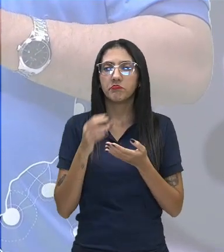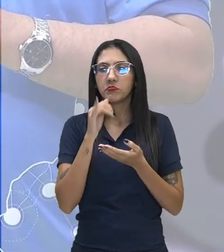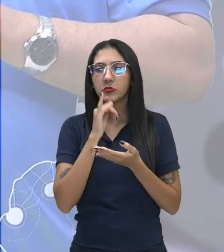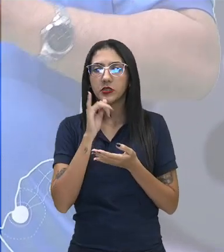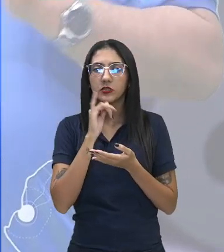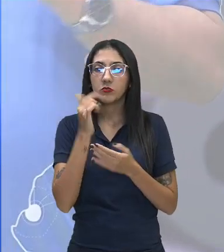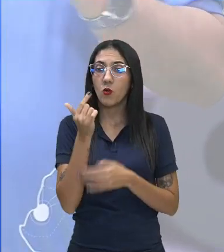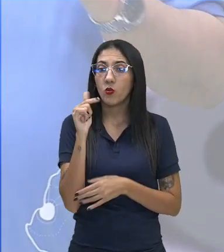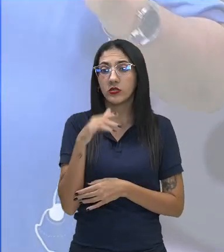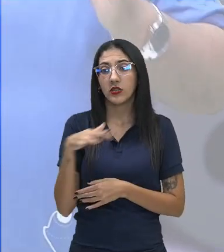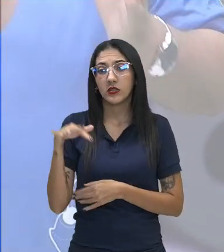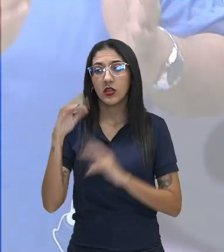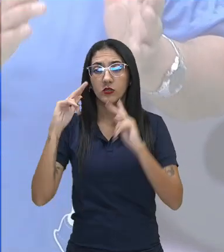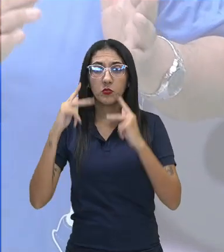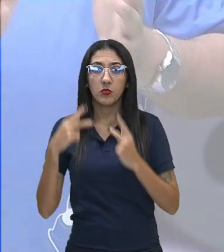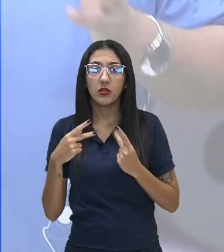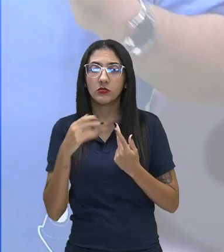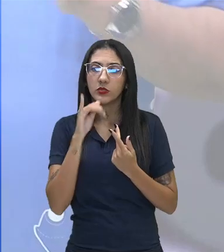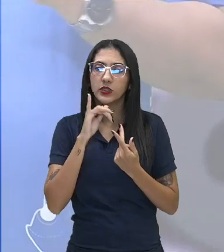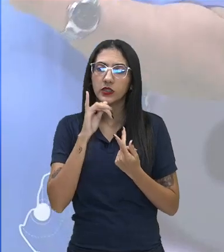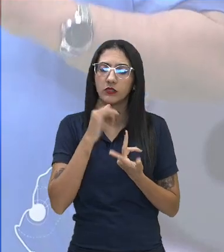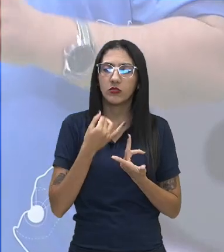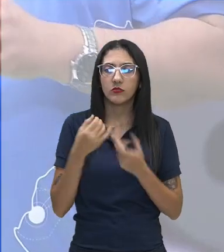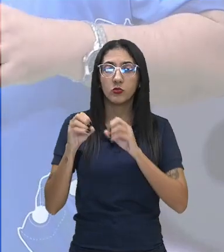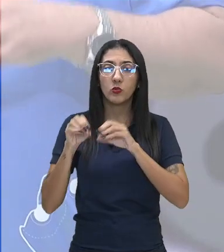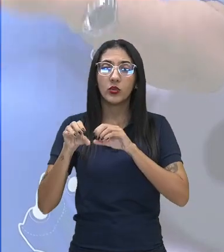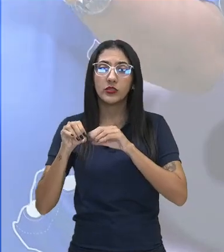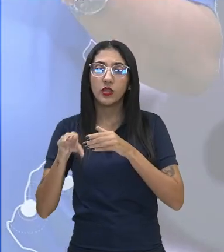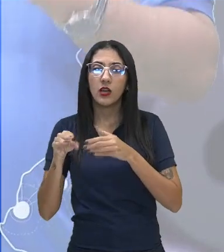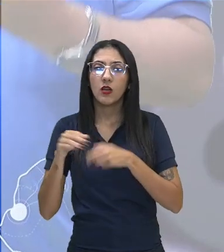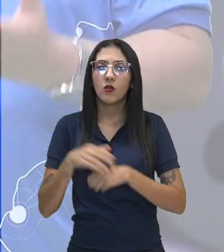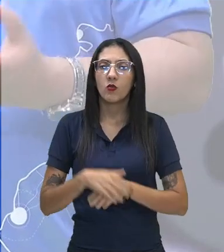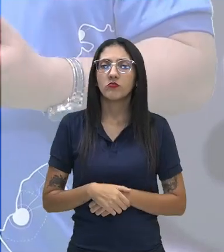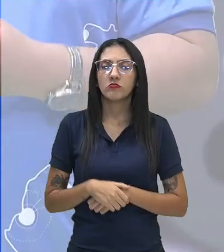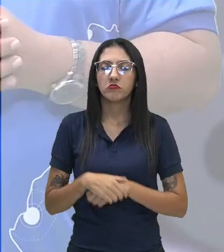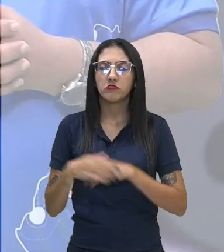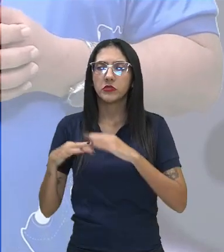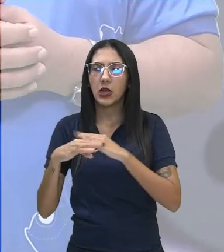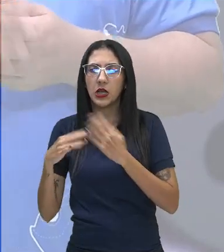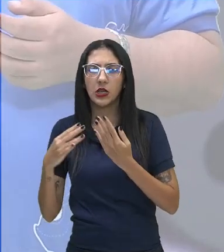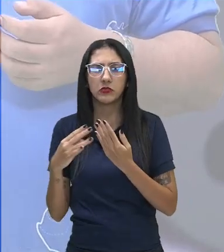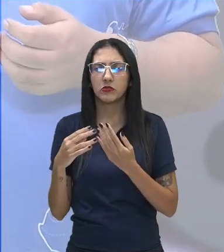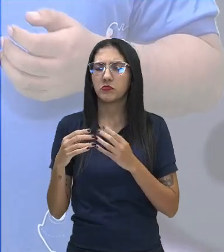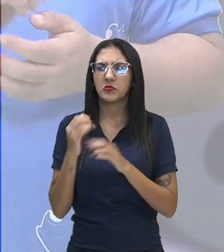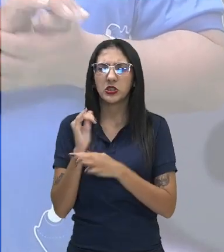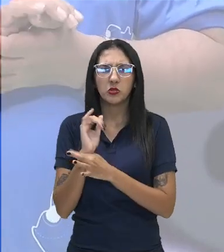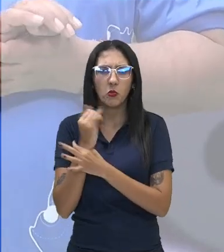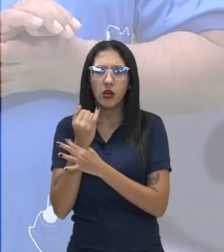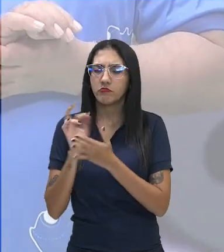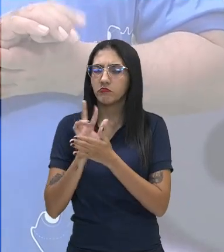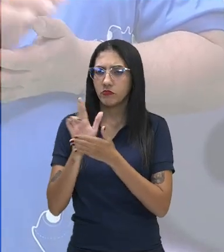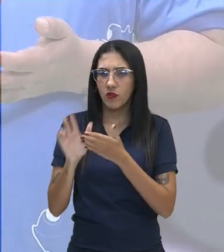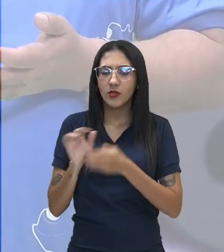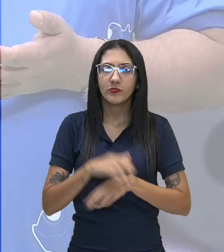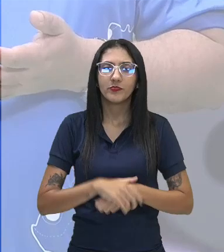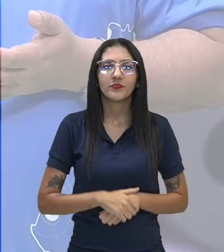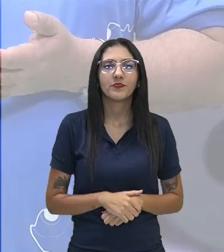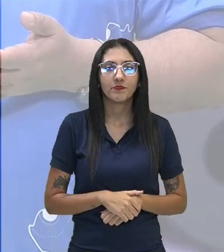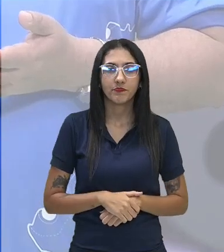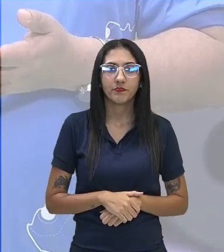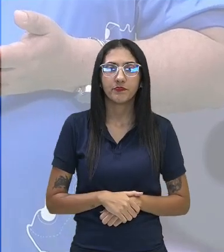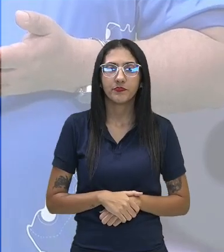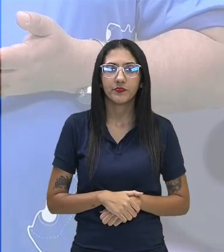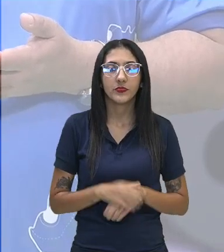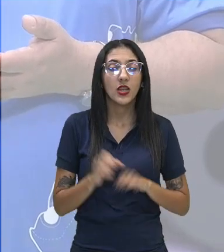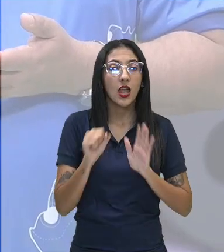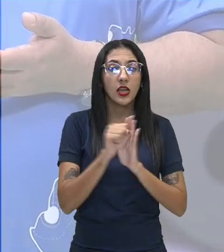outras dimensões humanas, como na educação, no trânsito, na segurança para o trabalho. Vamos ver aqui.